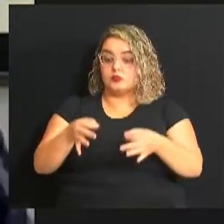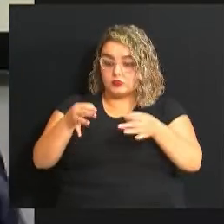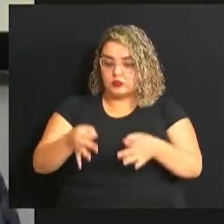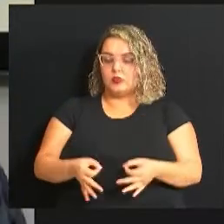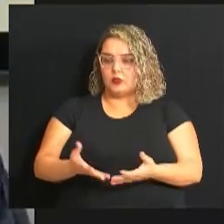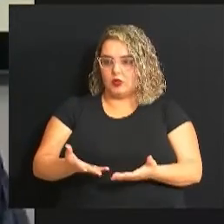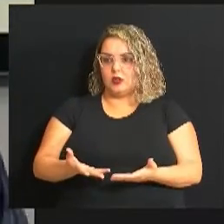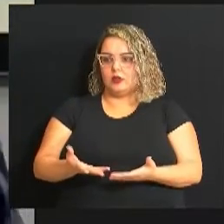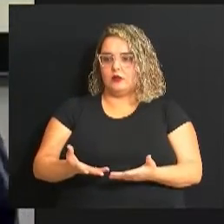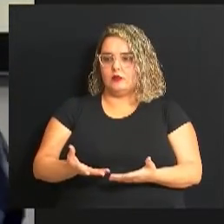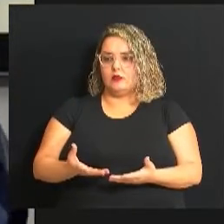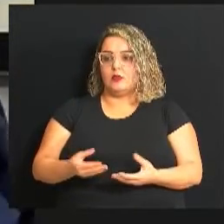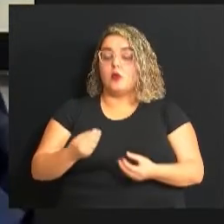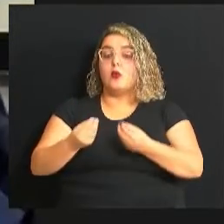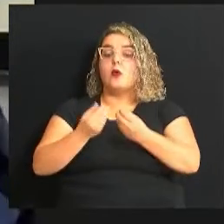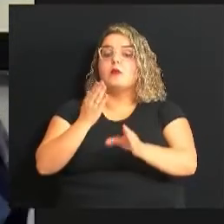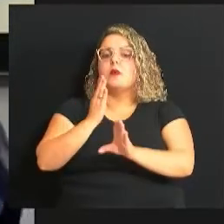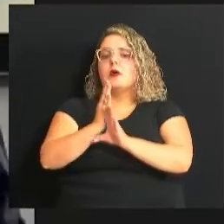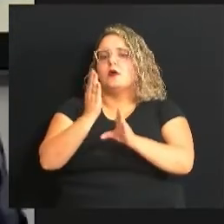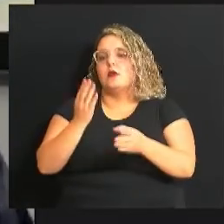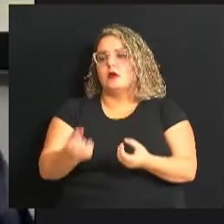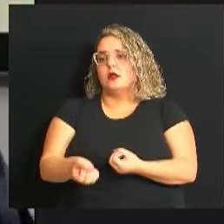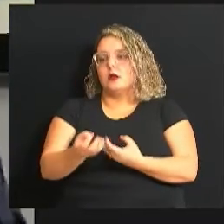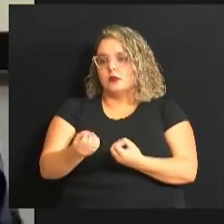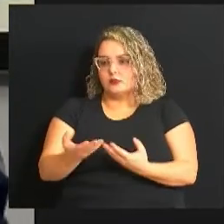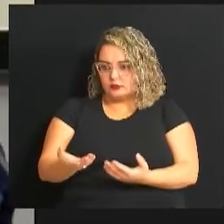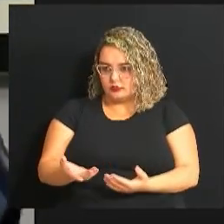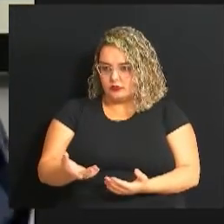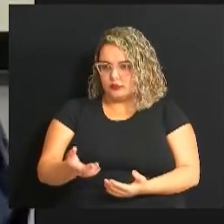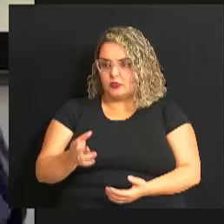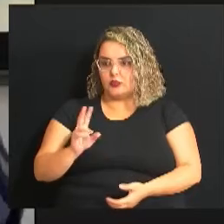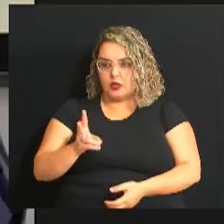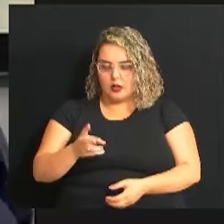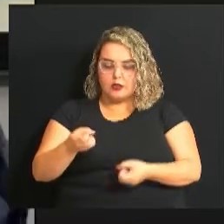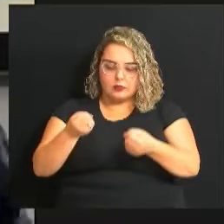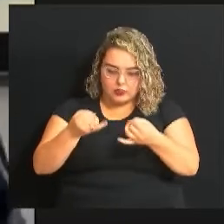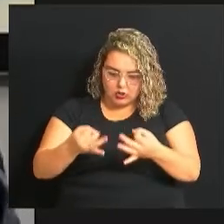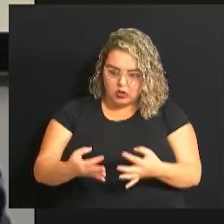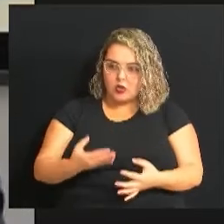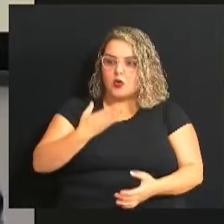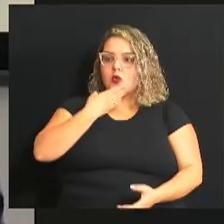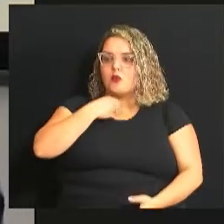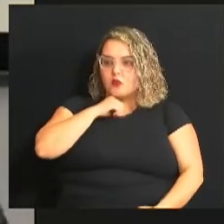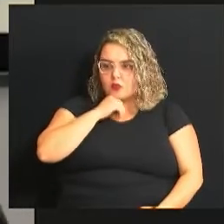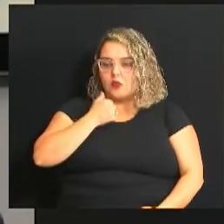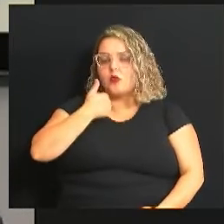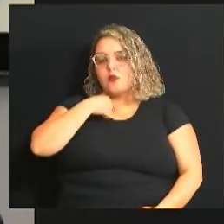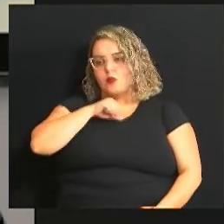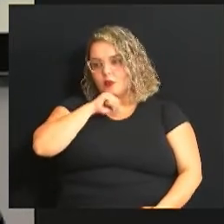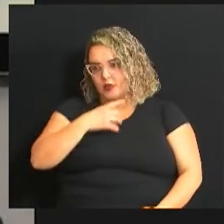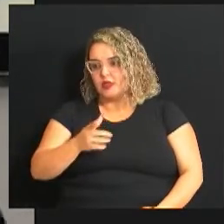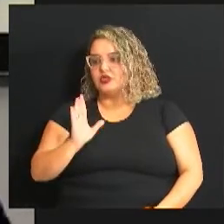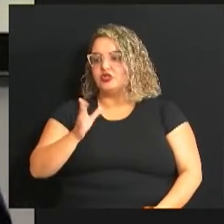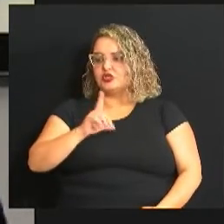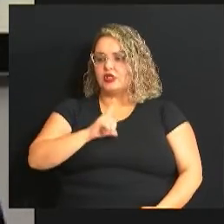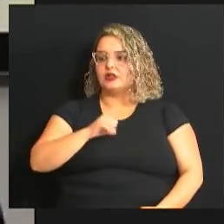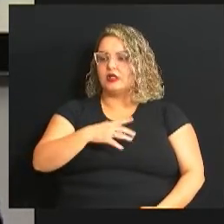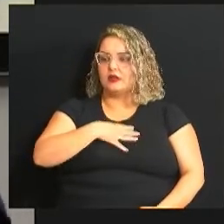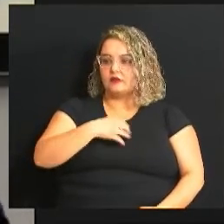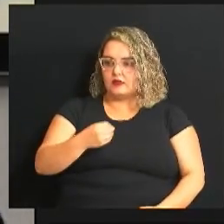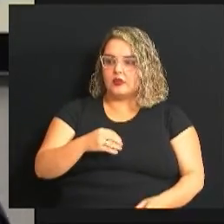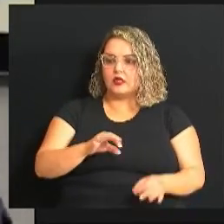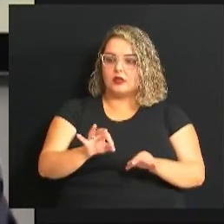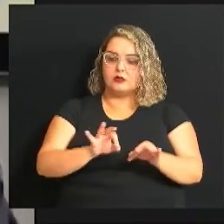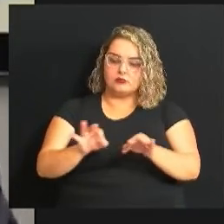vai encontrar essas informações. Então, o que eu sempre oriento aos pais, como você falou, que já têm filhos adolescentes, ou que estão se preparando para